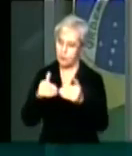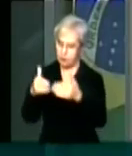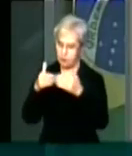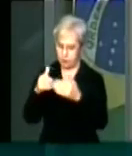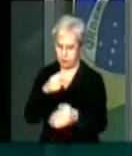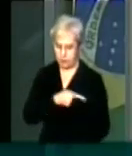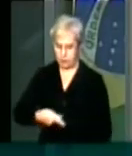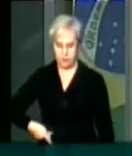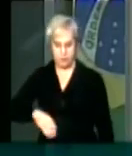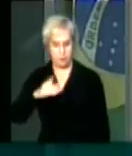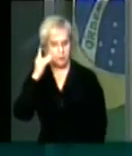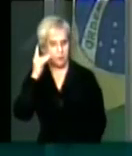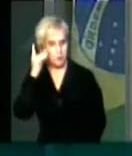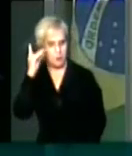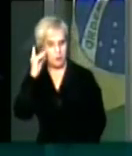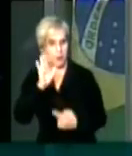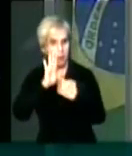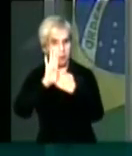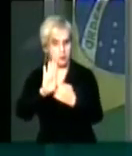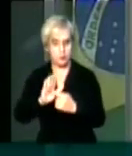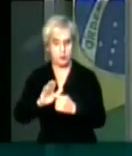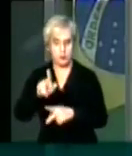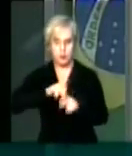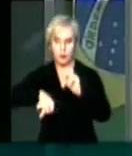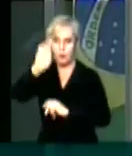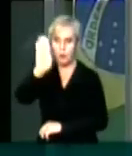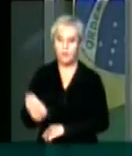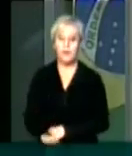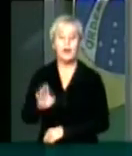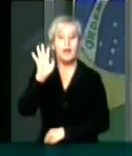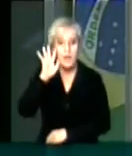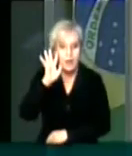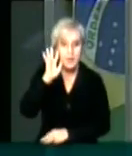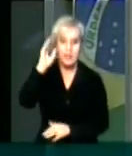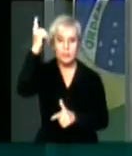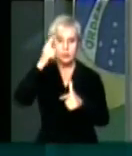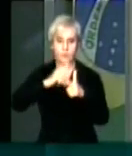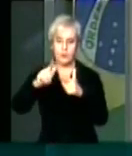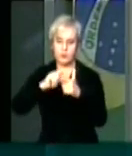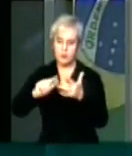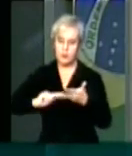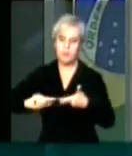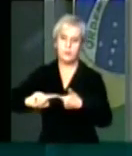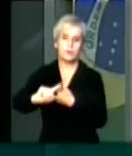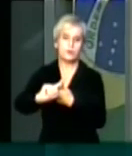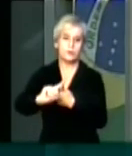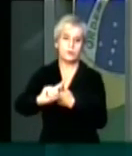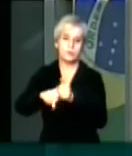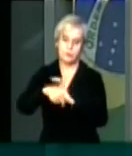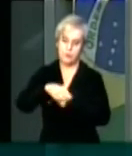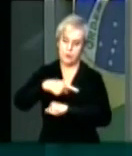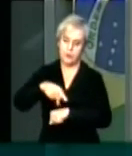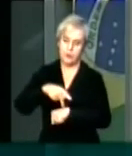presidente da República apresente ao povo brasileiro soluções e saídas para o problema do